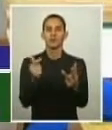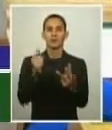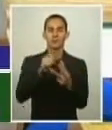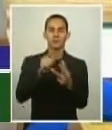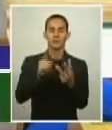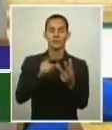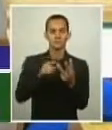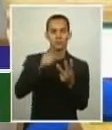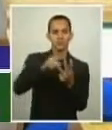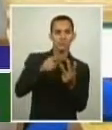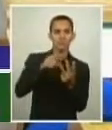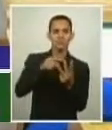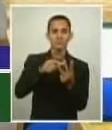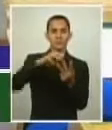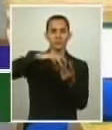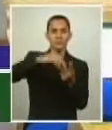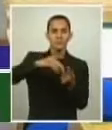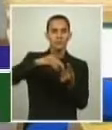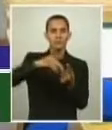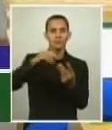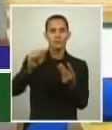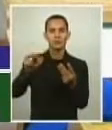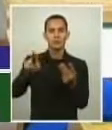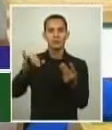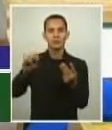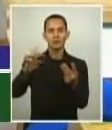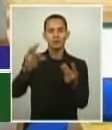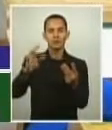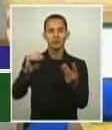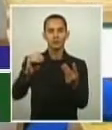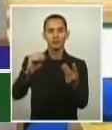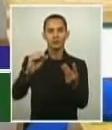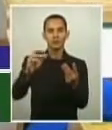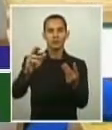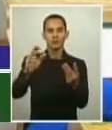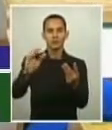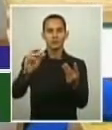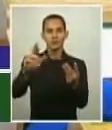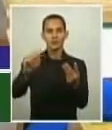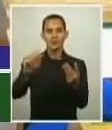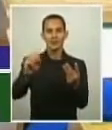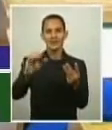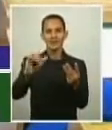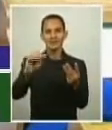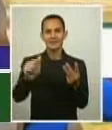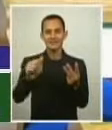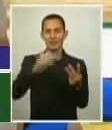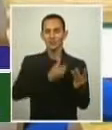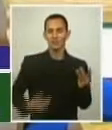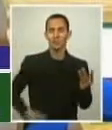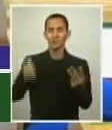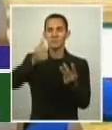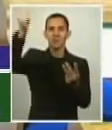clero e nobreza formavam a chamada aristocracia que que a aristocracia Governo